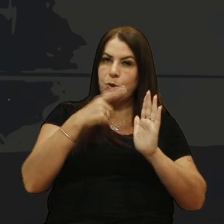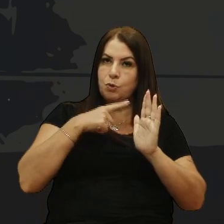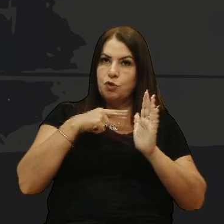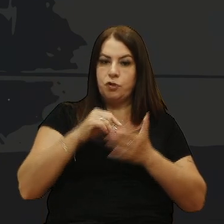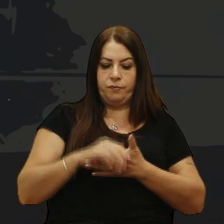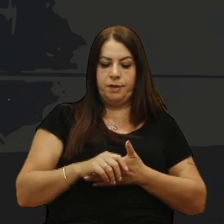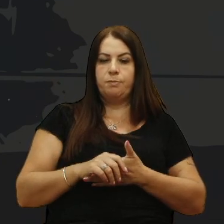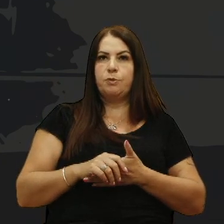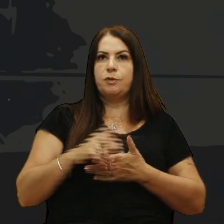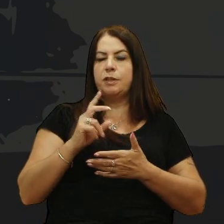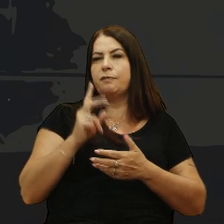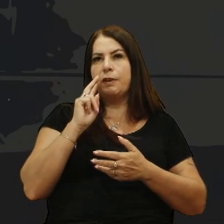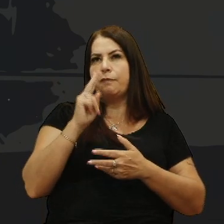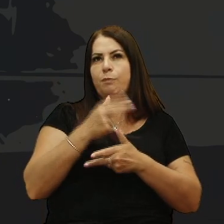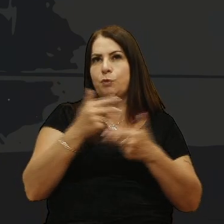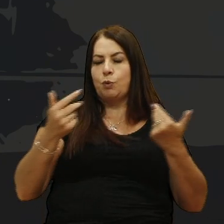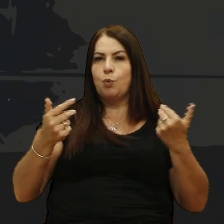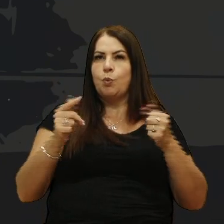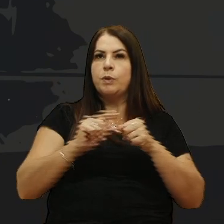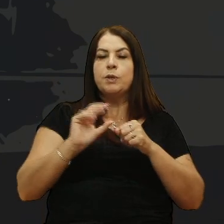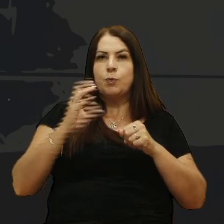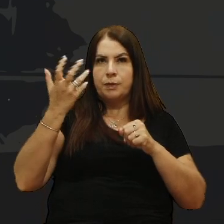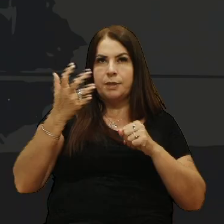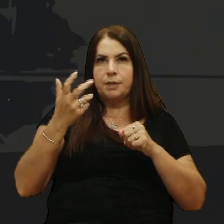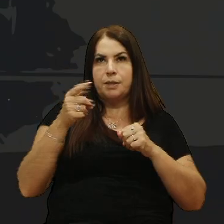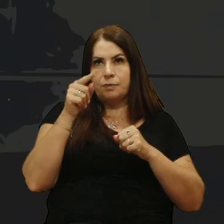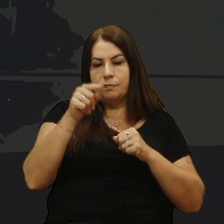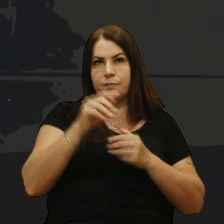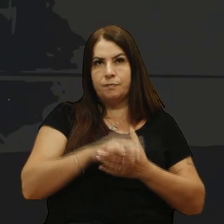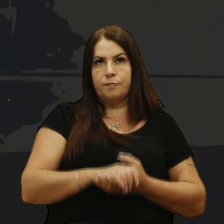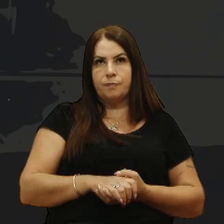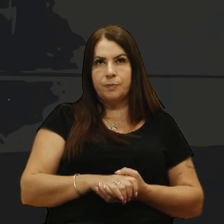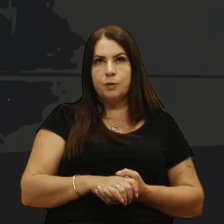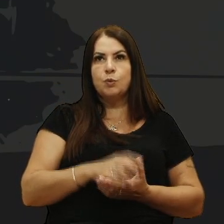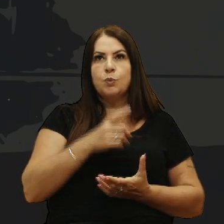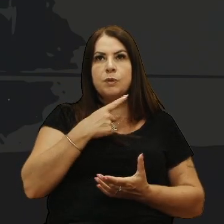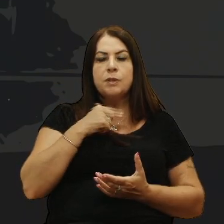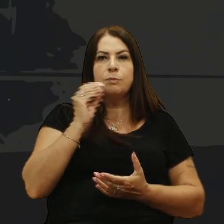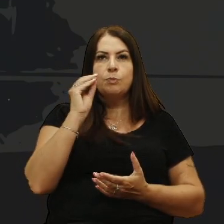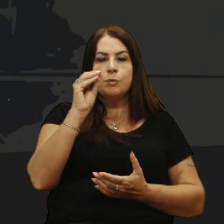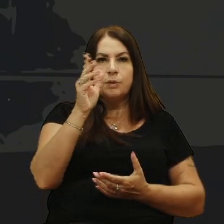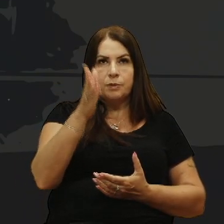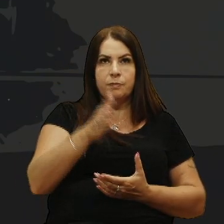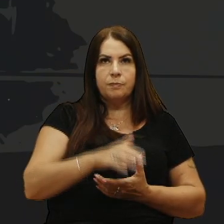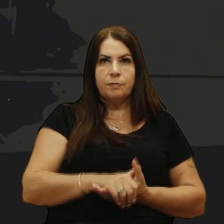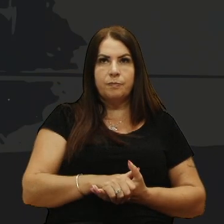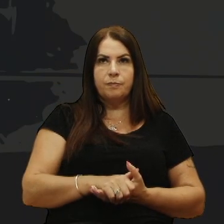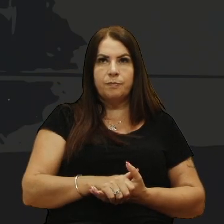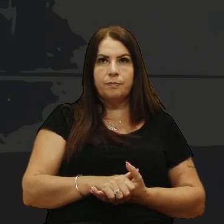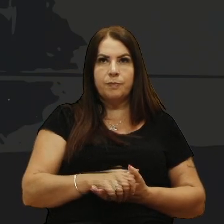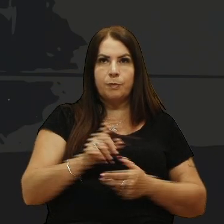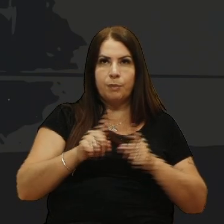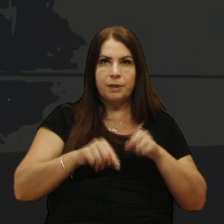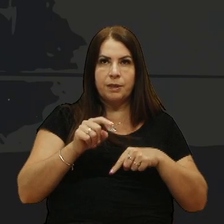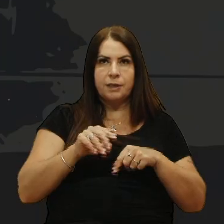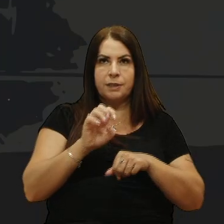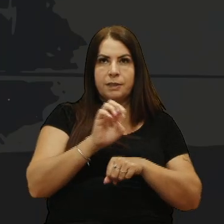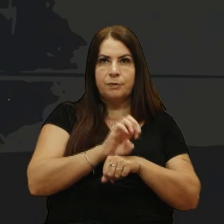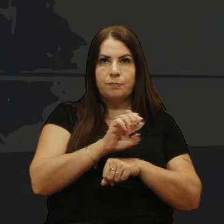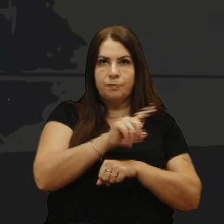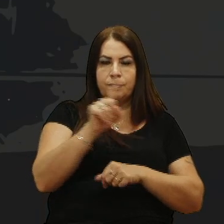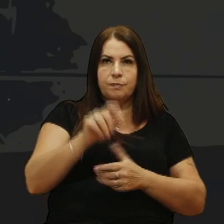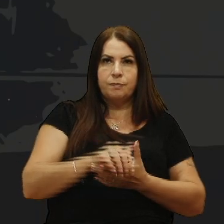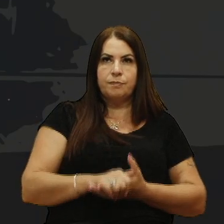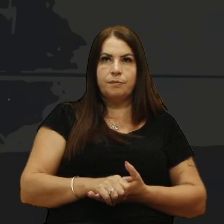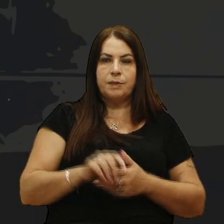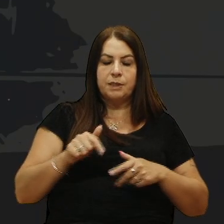que ainda a gente vai ver muita coisa acontecendo por conta disso. Eu gostaria que colocasse agora ali o material estadual, né,